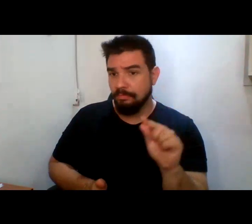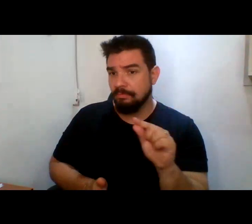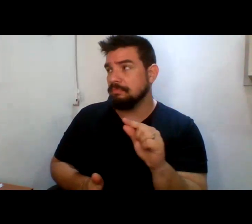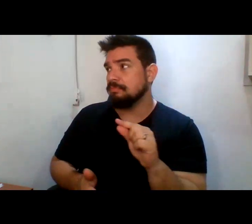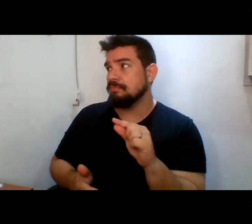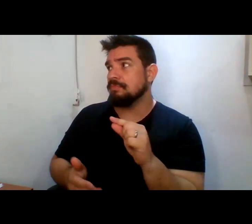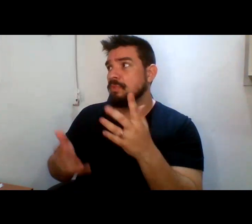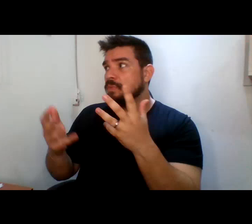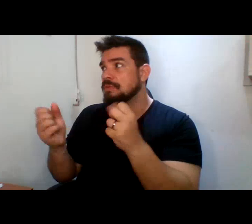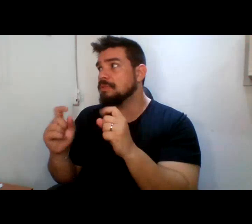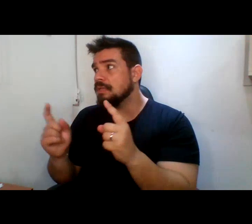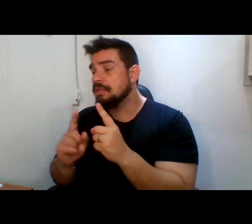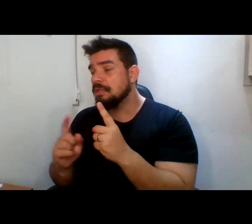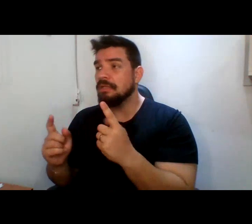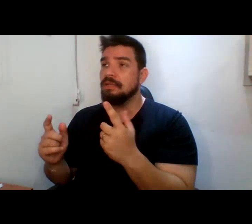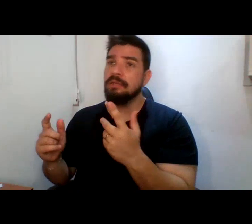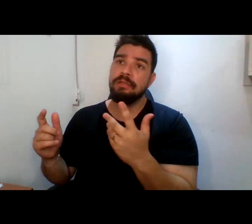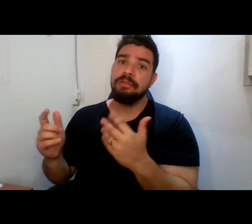disponíveis, né, para